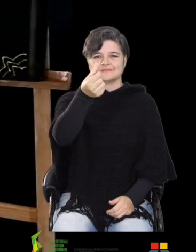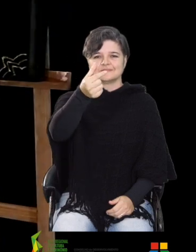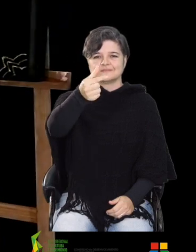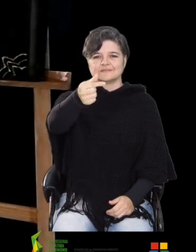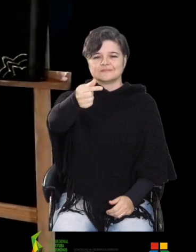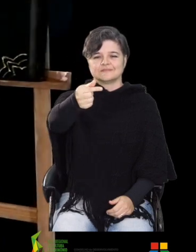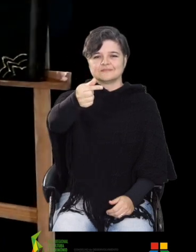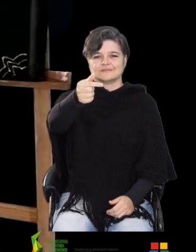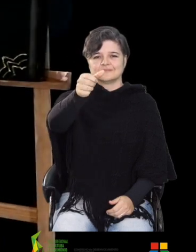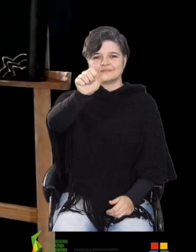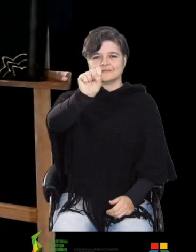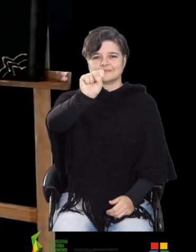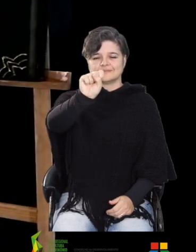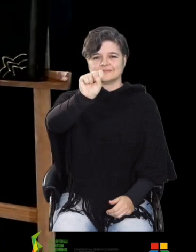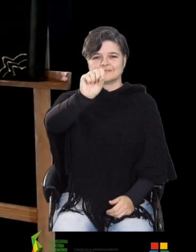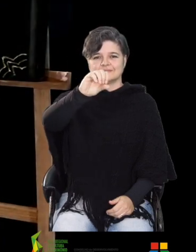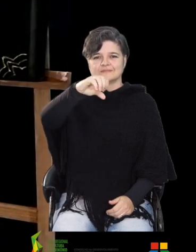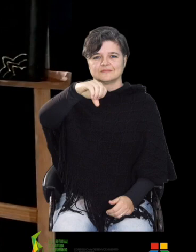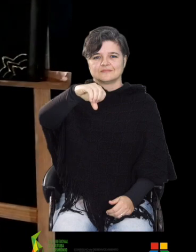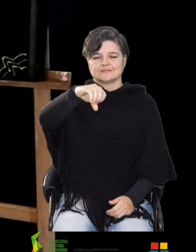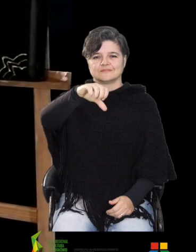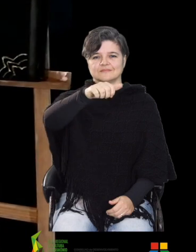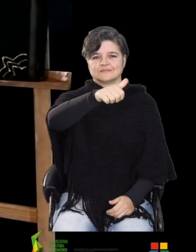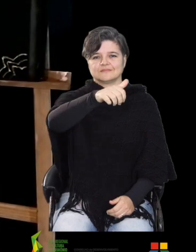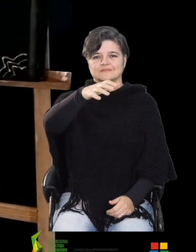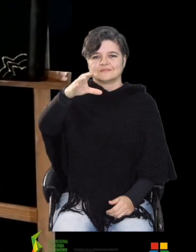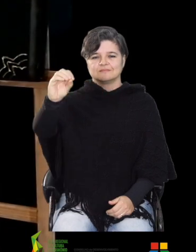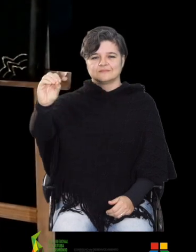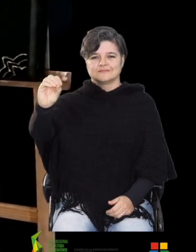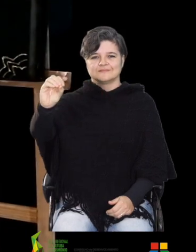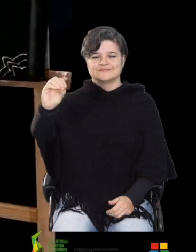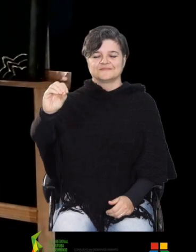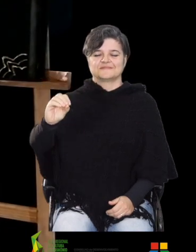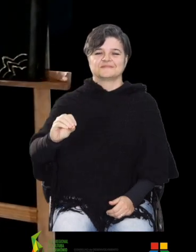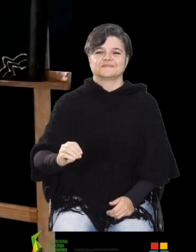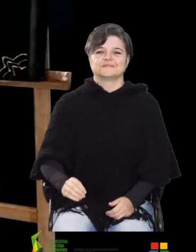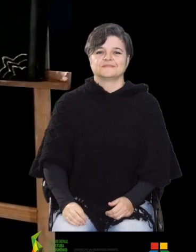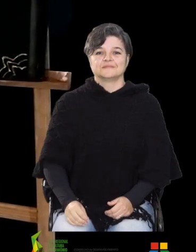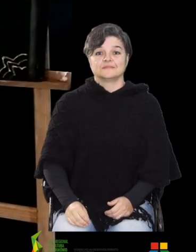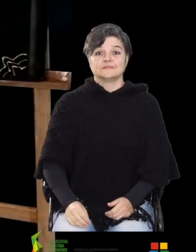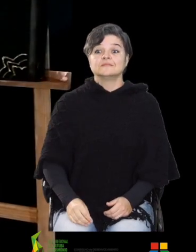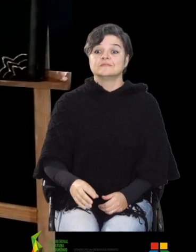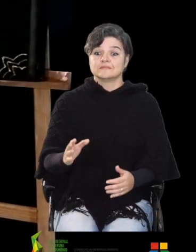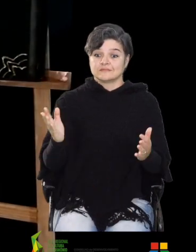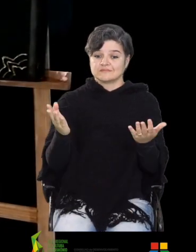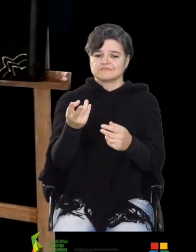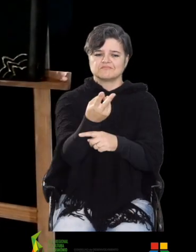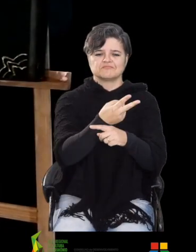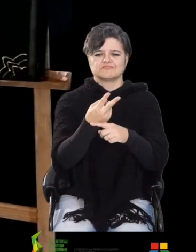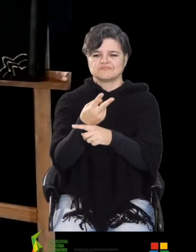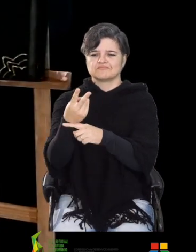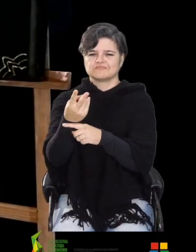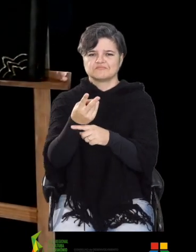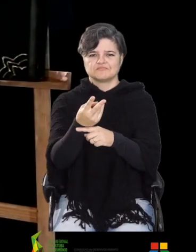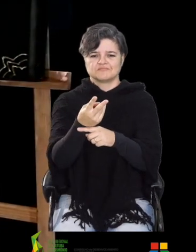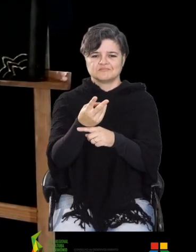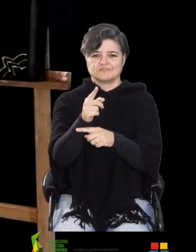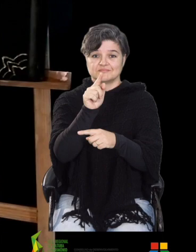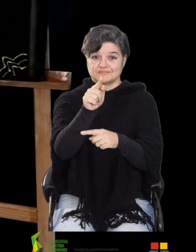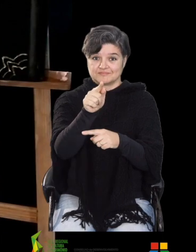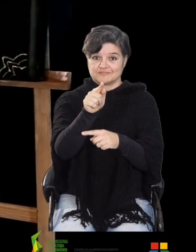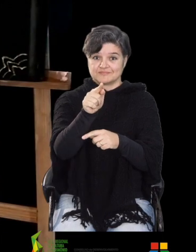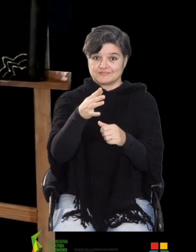sete oito nove dez lá vou eu quem escondeu é mesmo